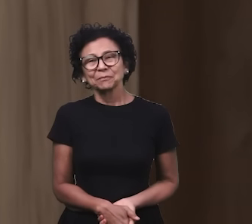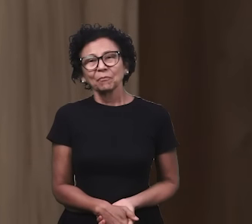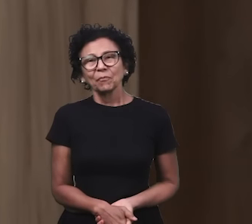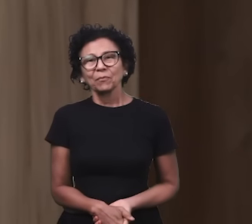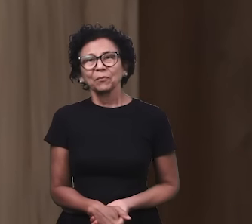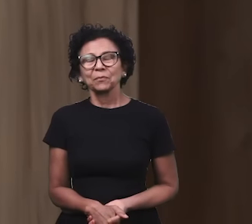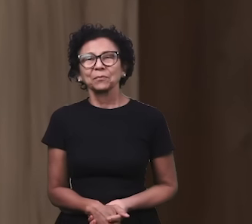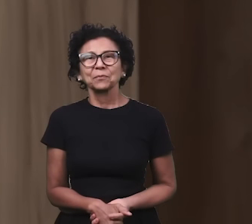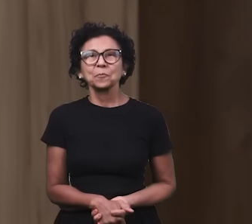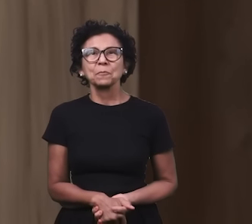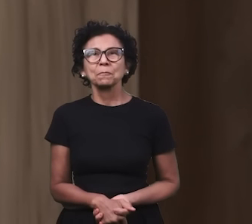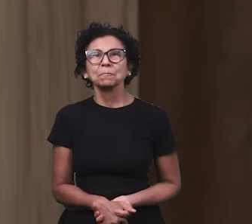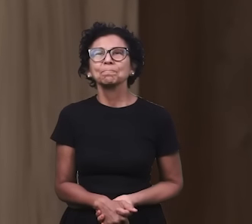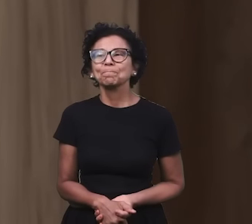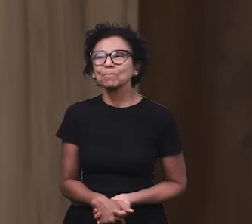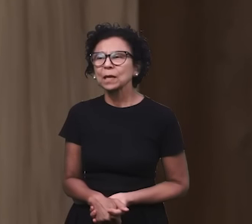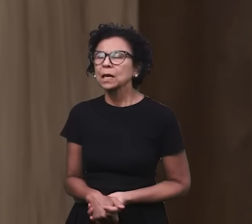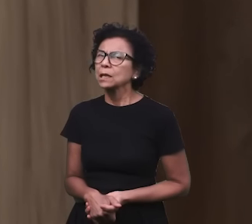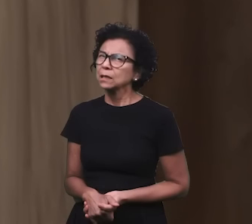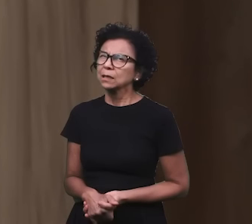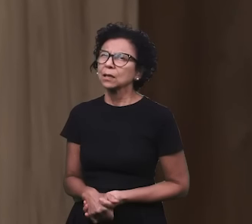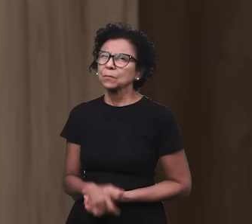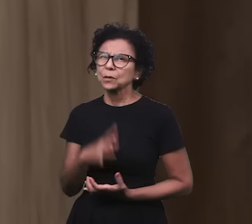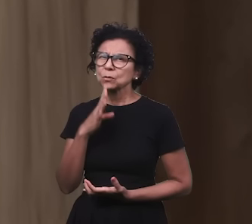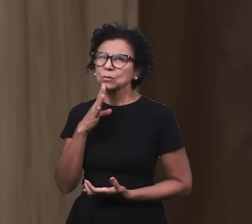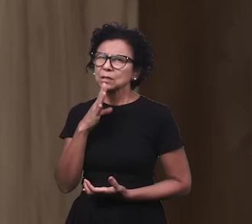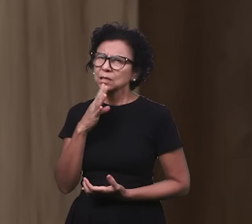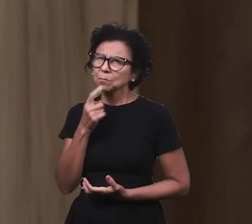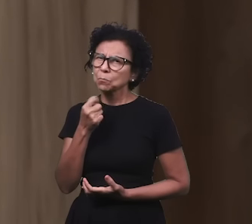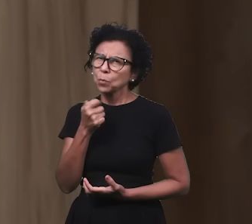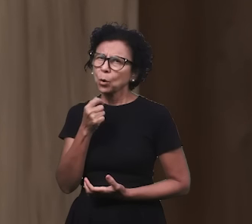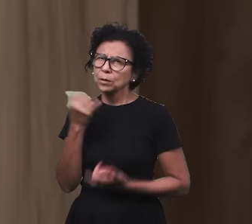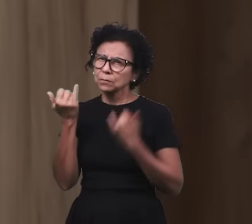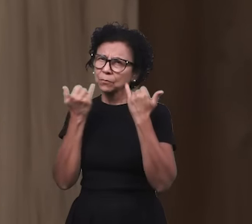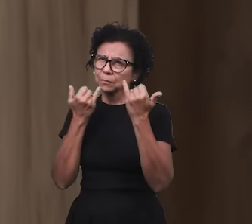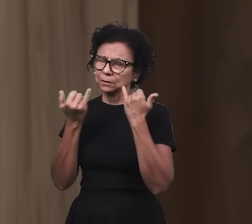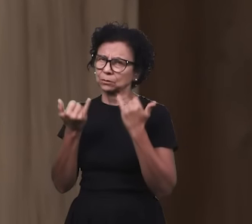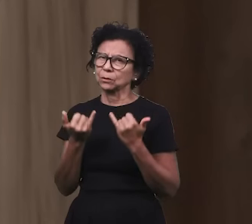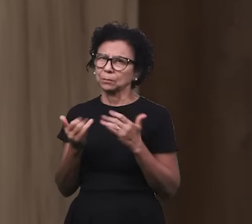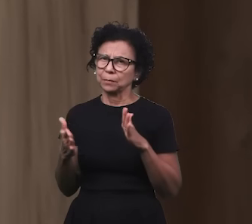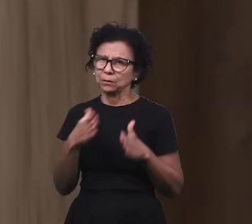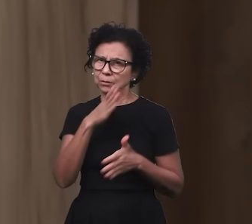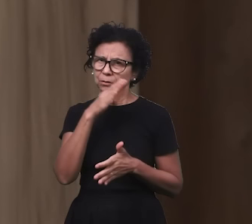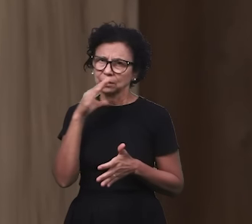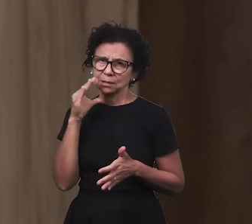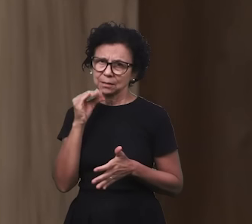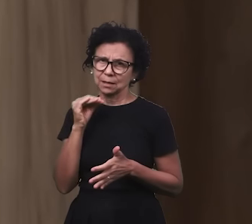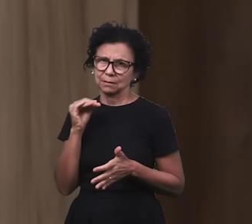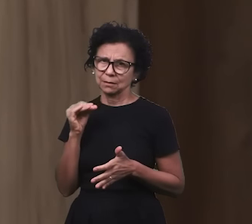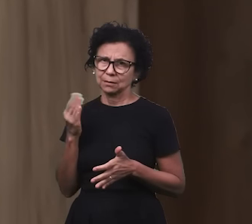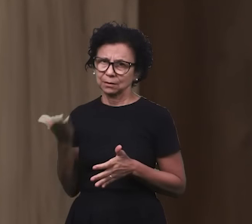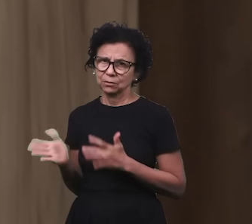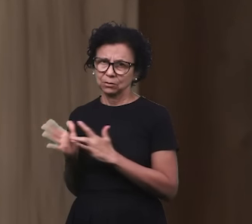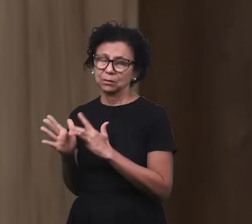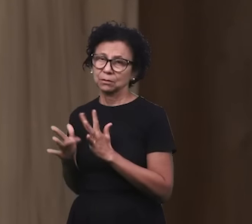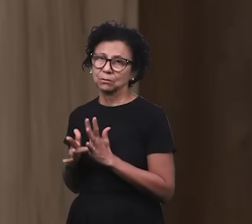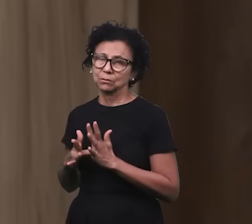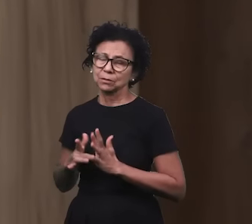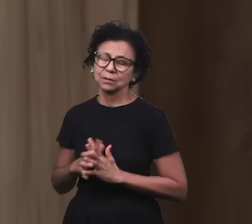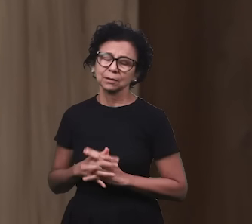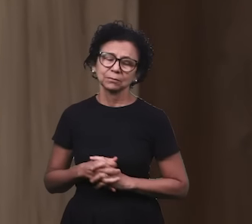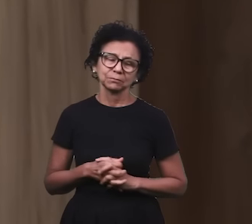como disse, nós sabemos muito pouco sobre a adolescência e esse fato é um fato que